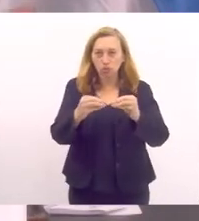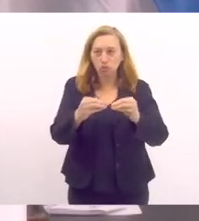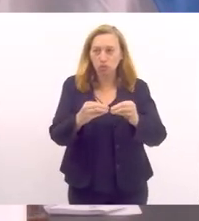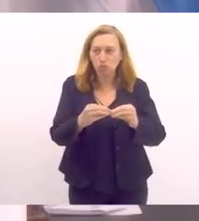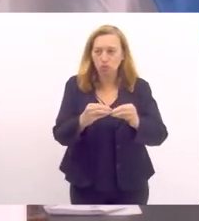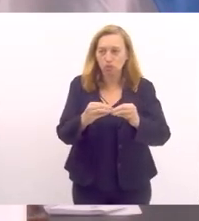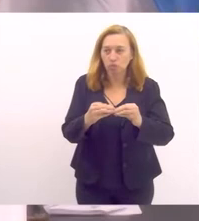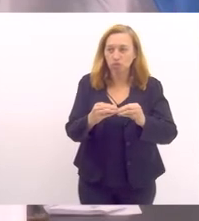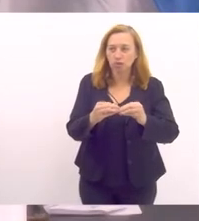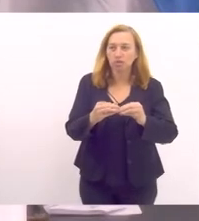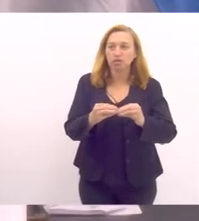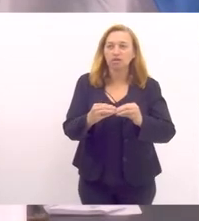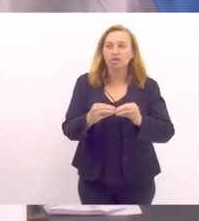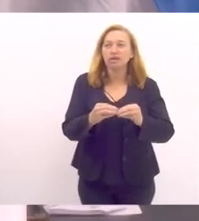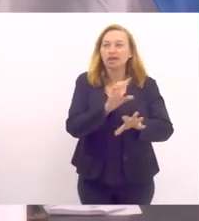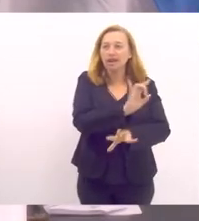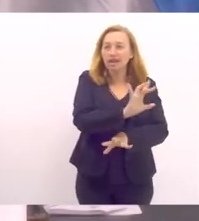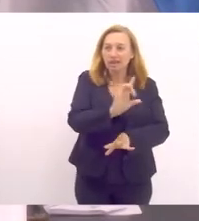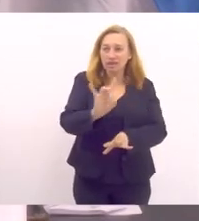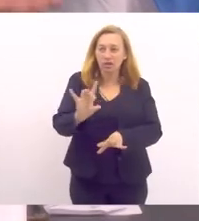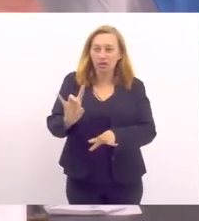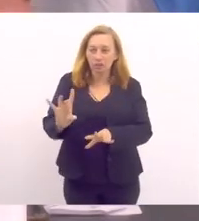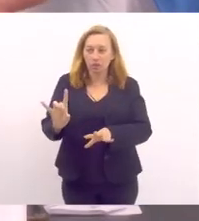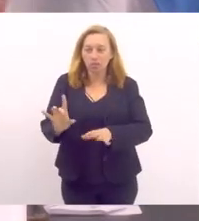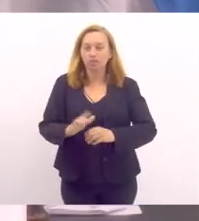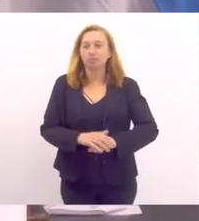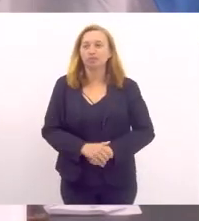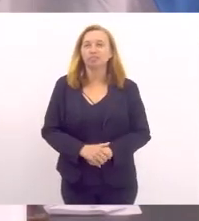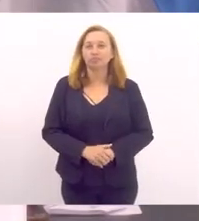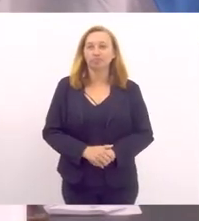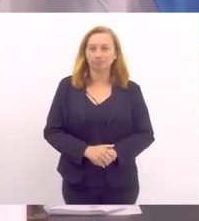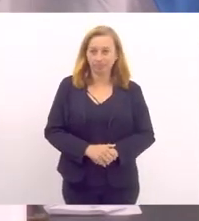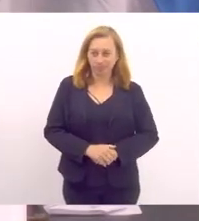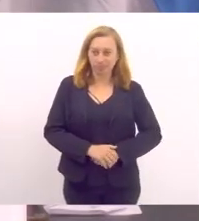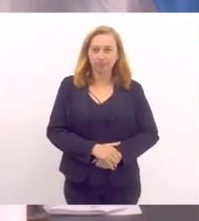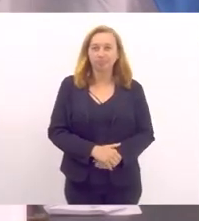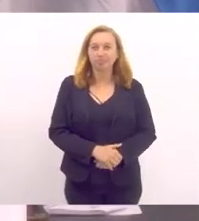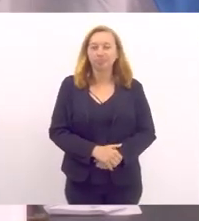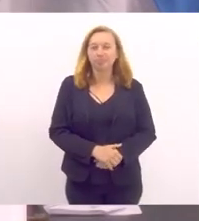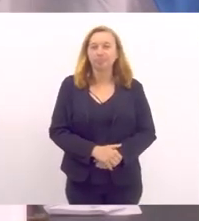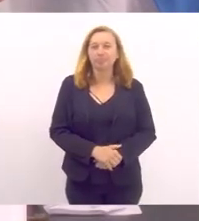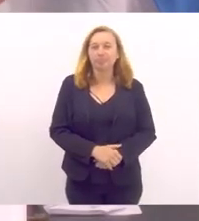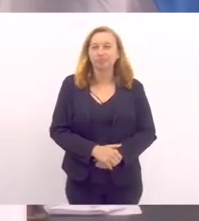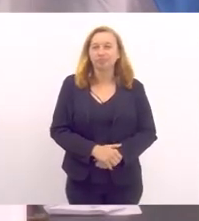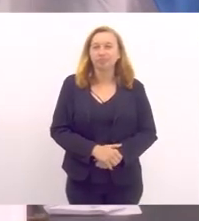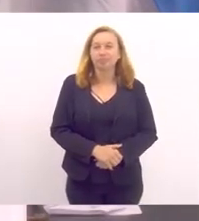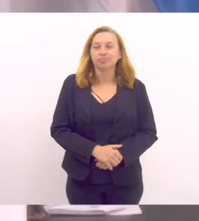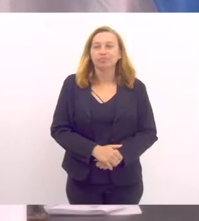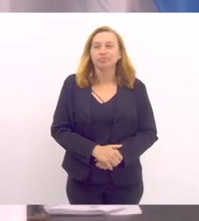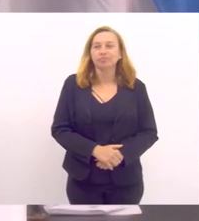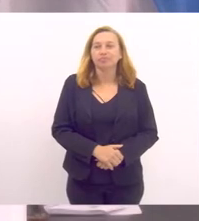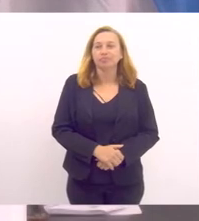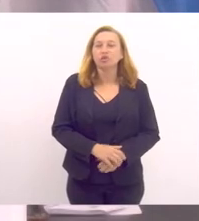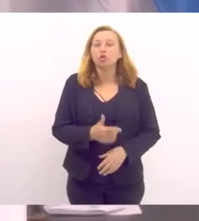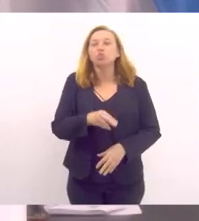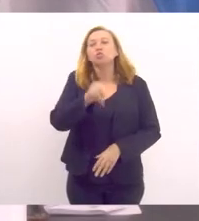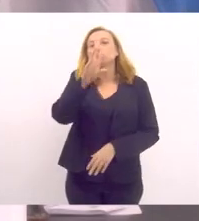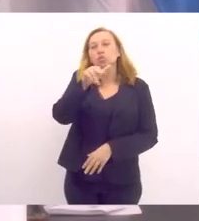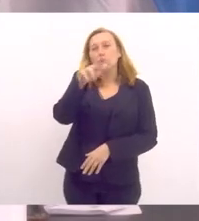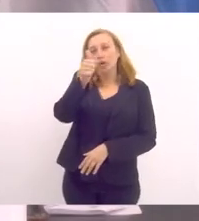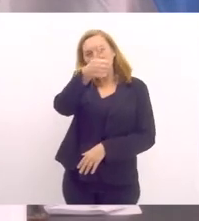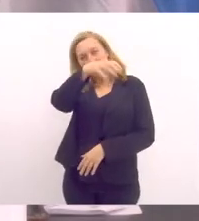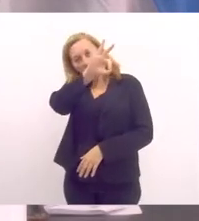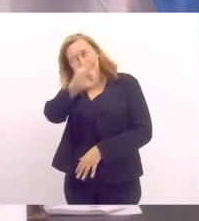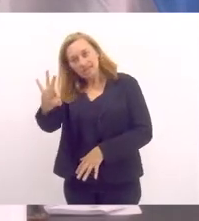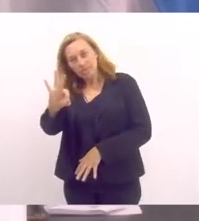de diálogo, e que cada um possa ser atendido na sua esfera, que tanto nunca vai ter 100%, né, Adriana, da